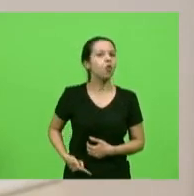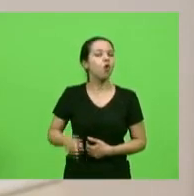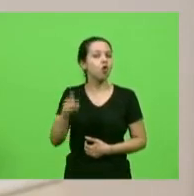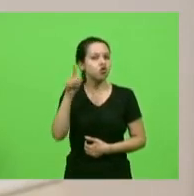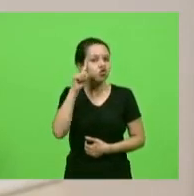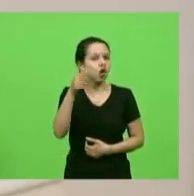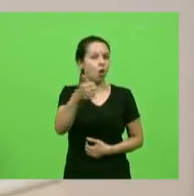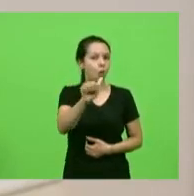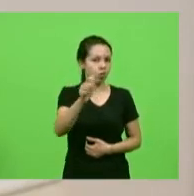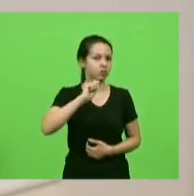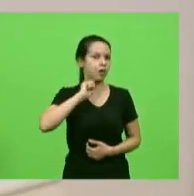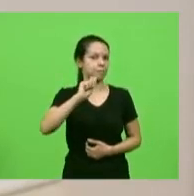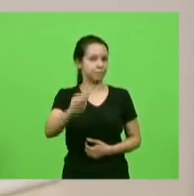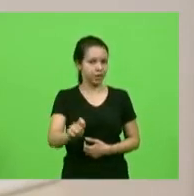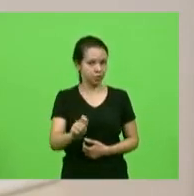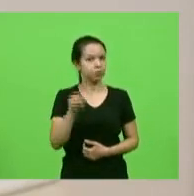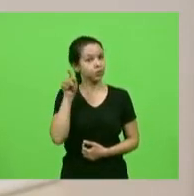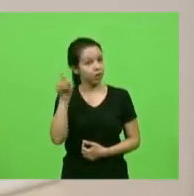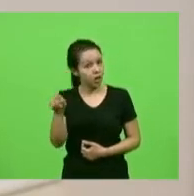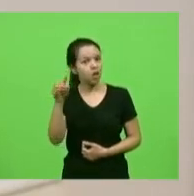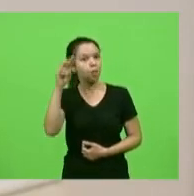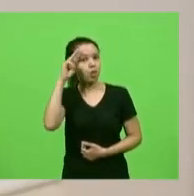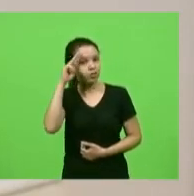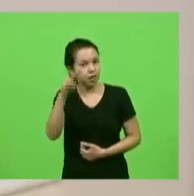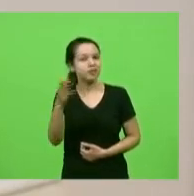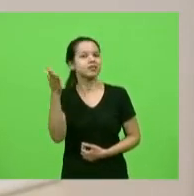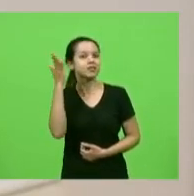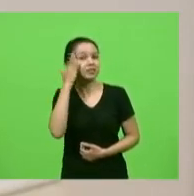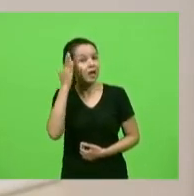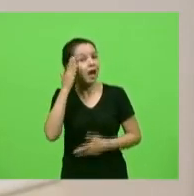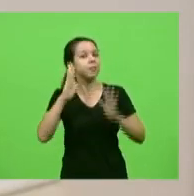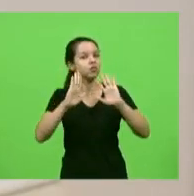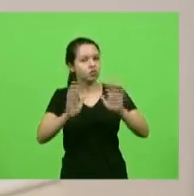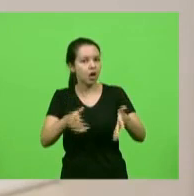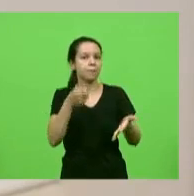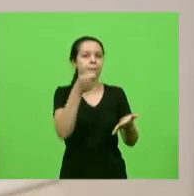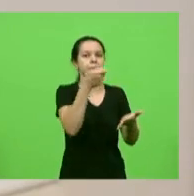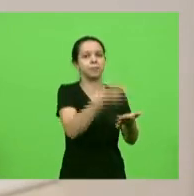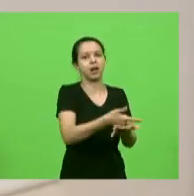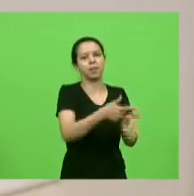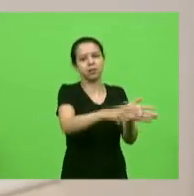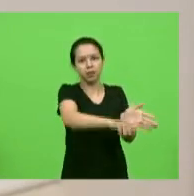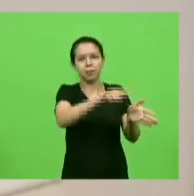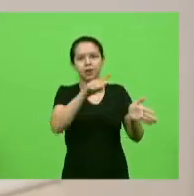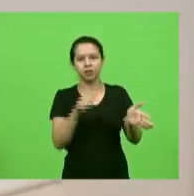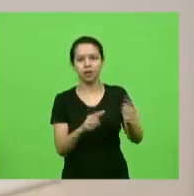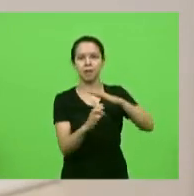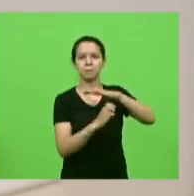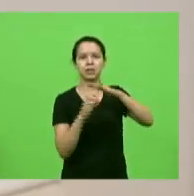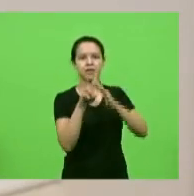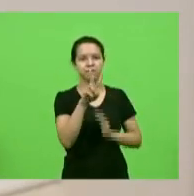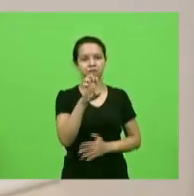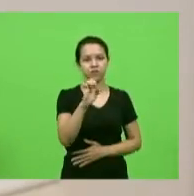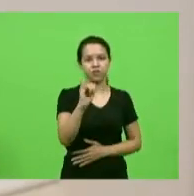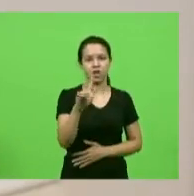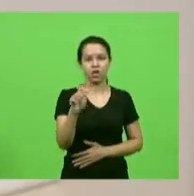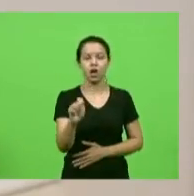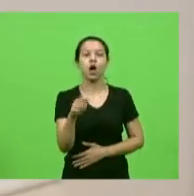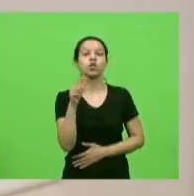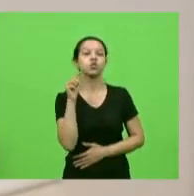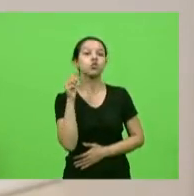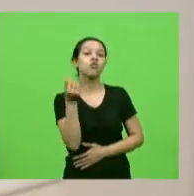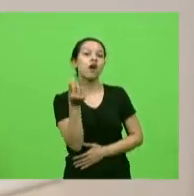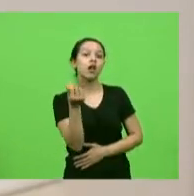o excelentíssimo senhor governador do Estado tinha ciência do pagamento antecipado à empresa VegaMed no valor de R$ 165 mil reais